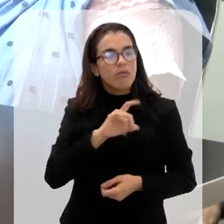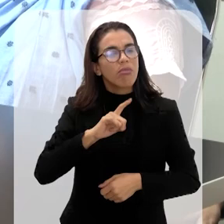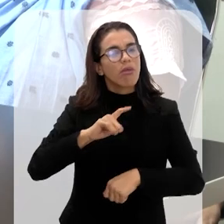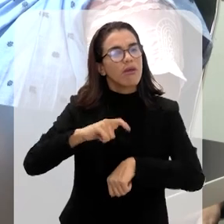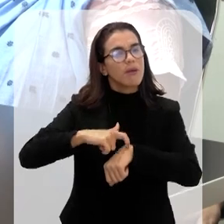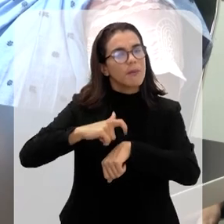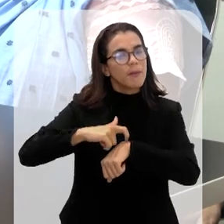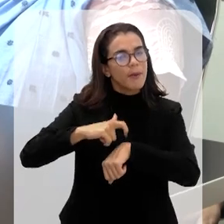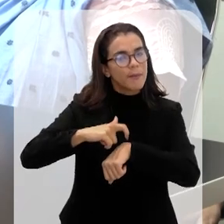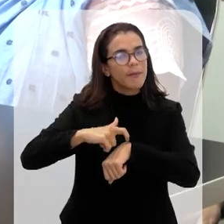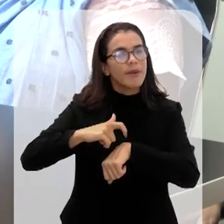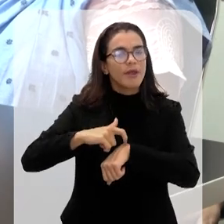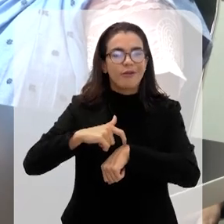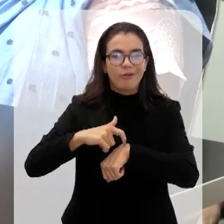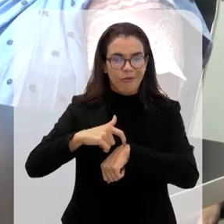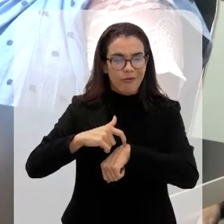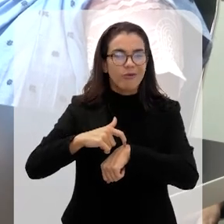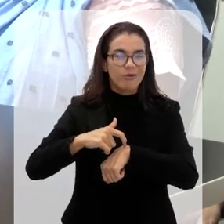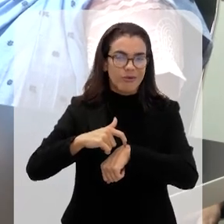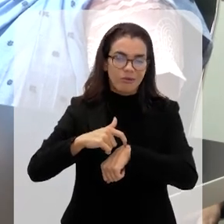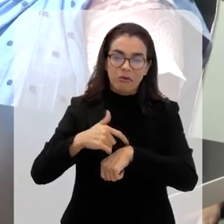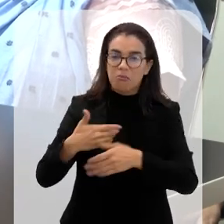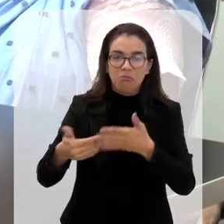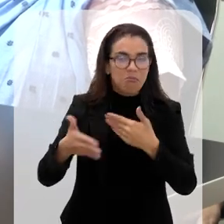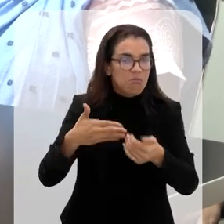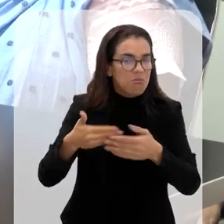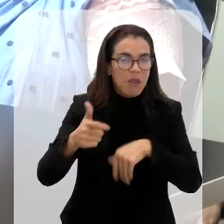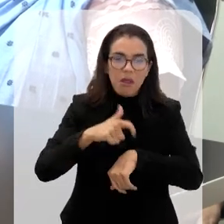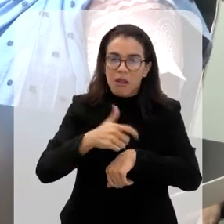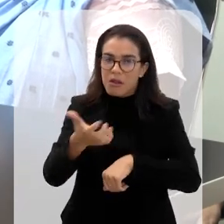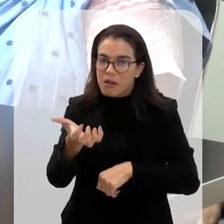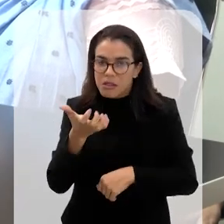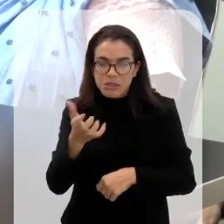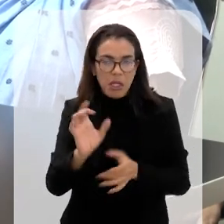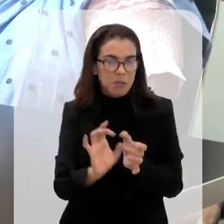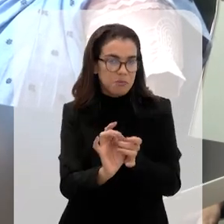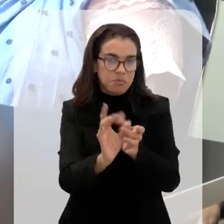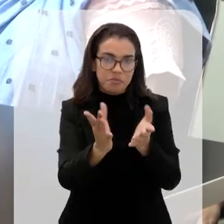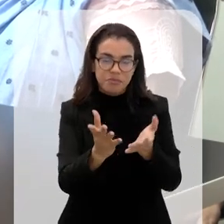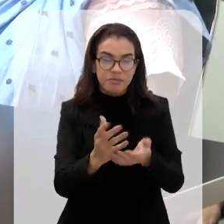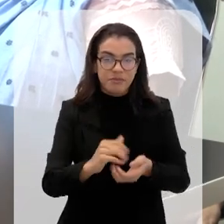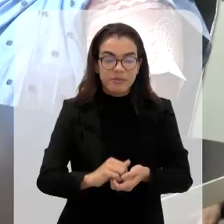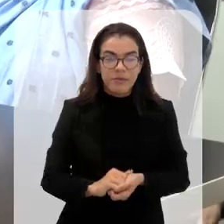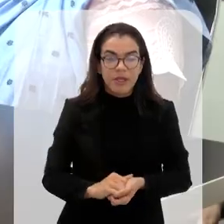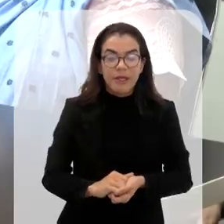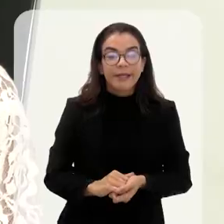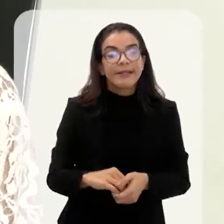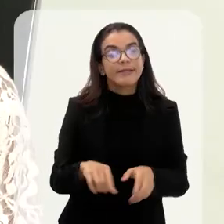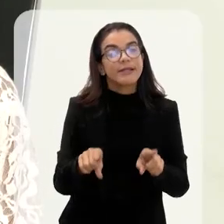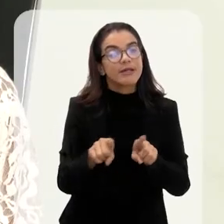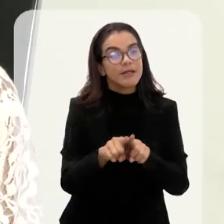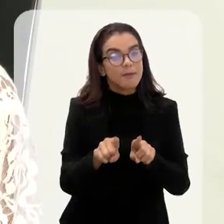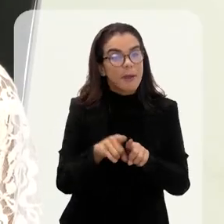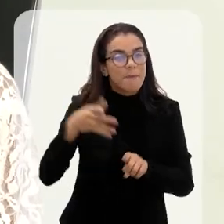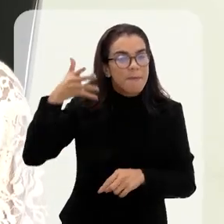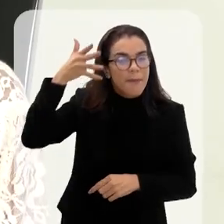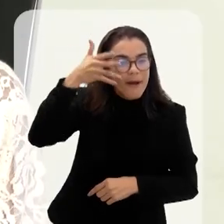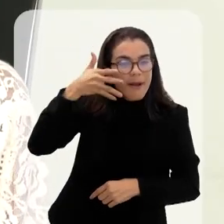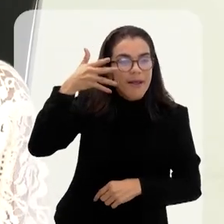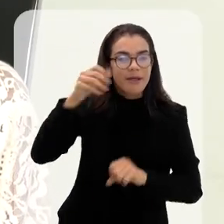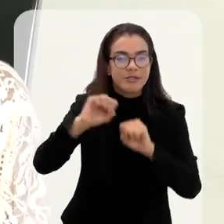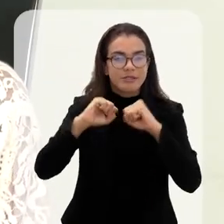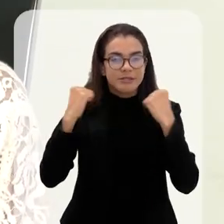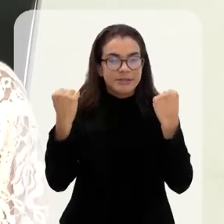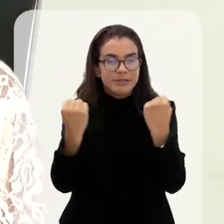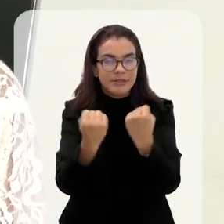o policial, ele tem um momento, né, a hora que ele tem, quiser, ele tem à disposição dele ali. E fora